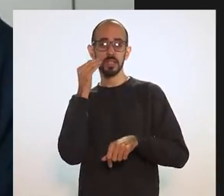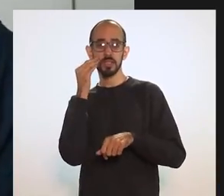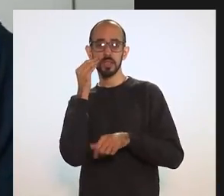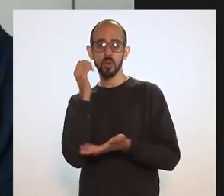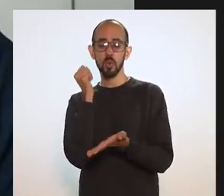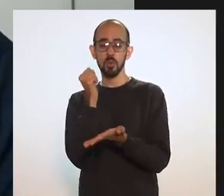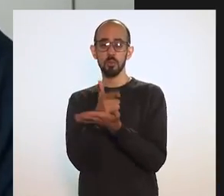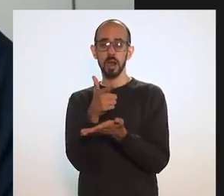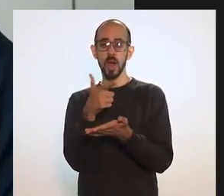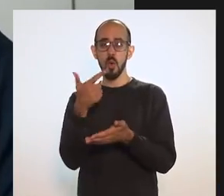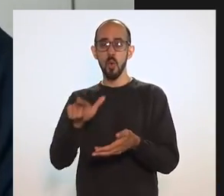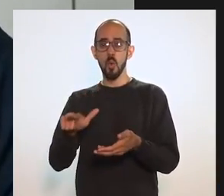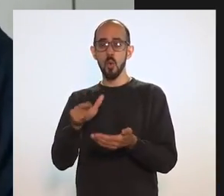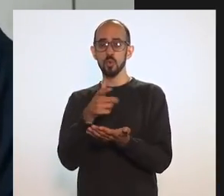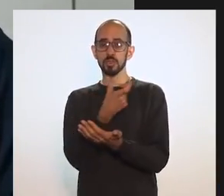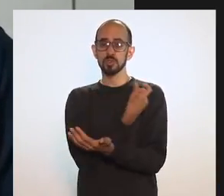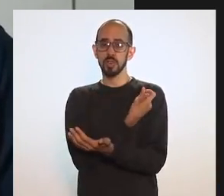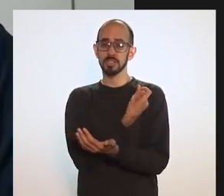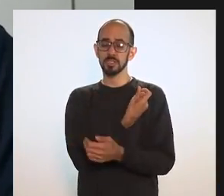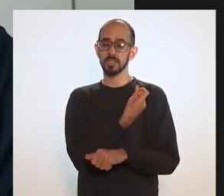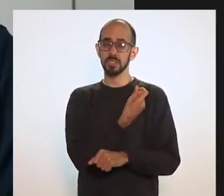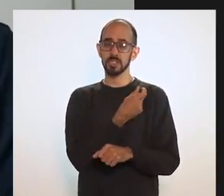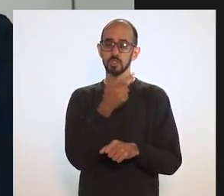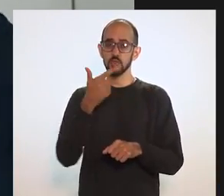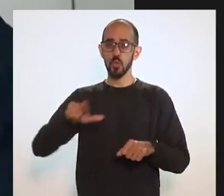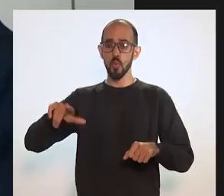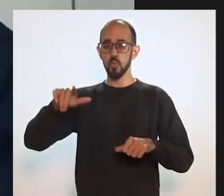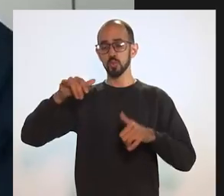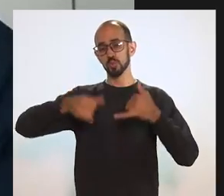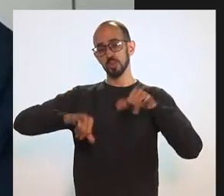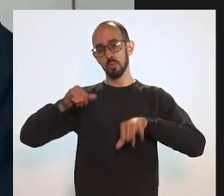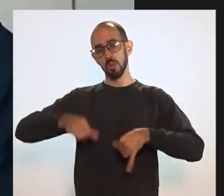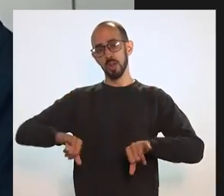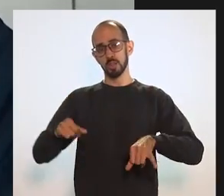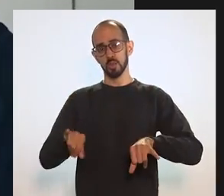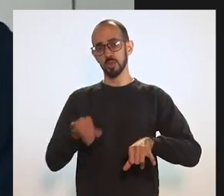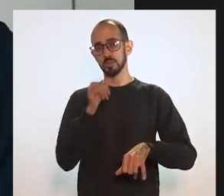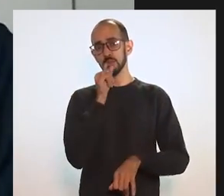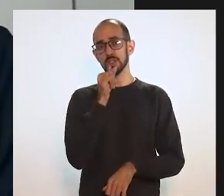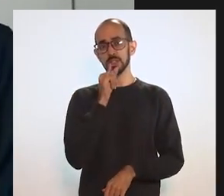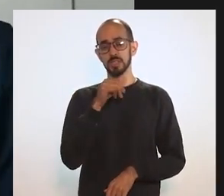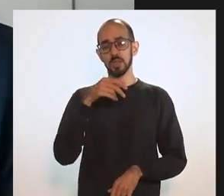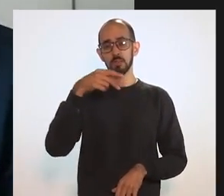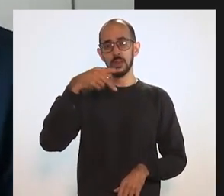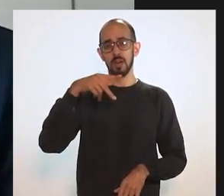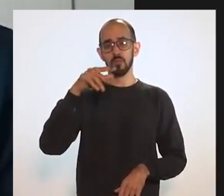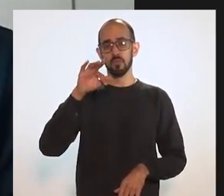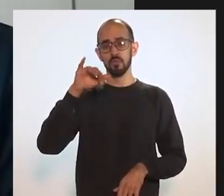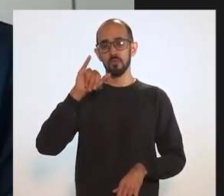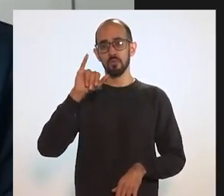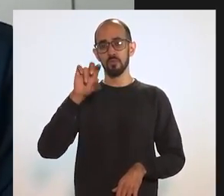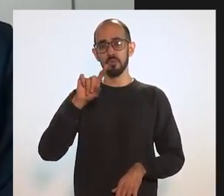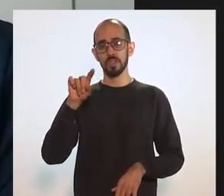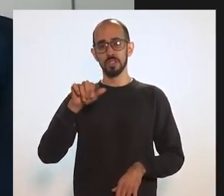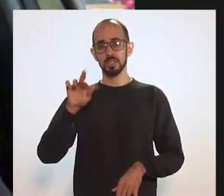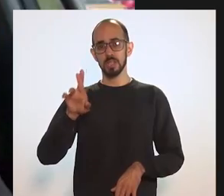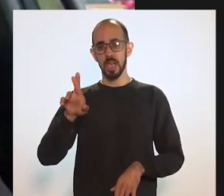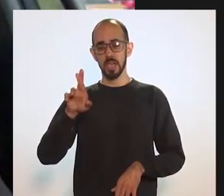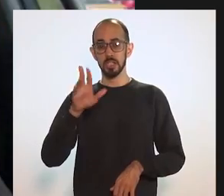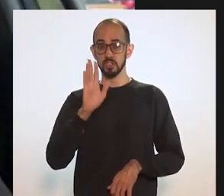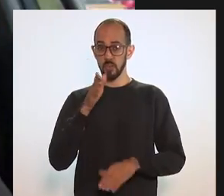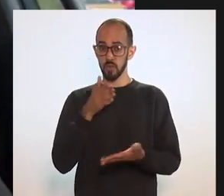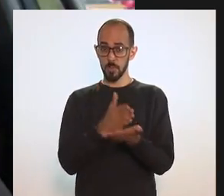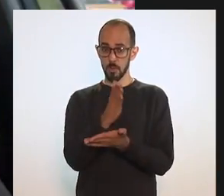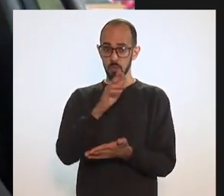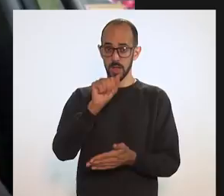outras vacinas de laboratórios que chegaram a ofertar ao Brasil. Eu cito o exemplo da Pfizer, que é uma vacina que já foi